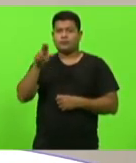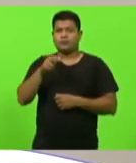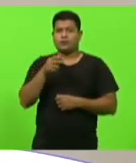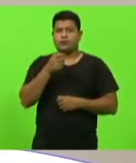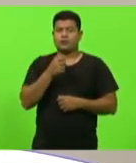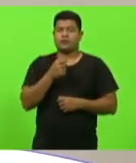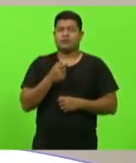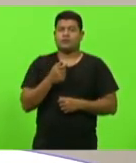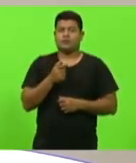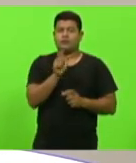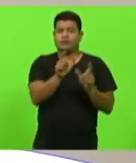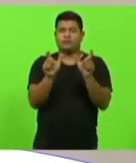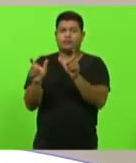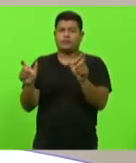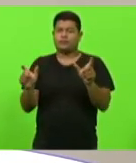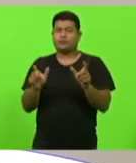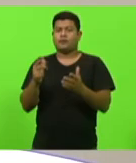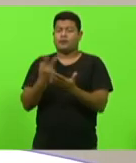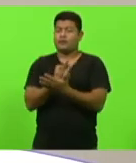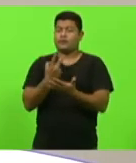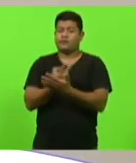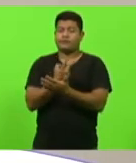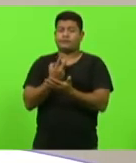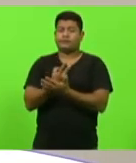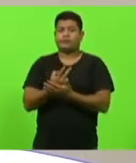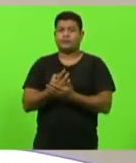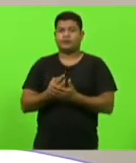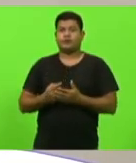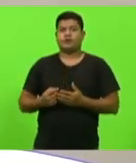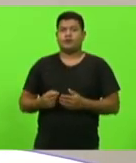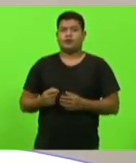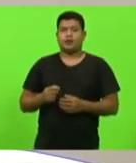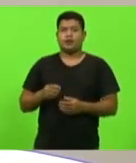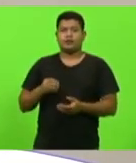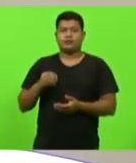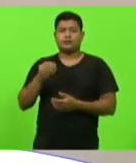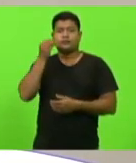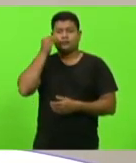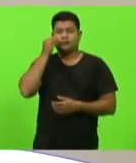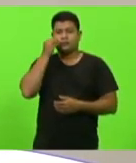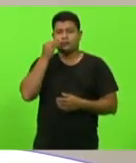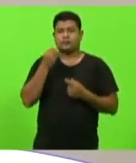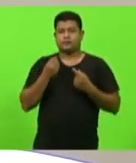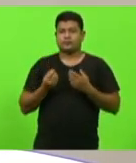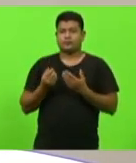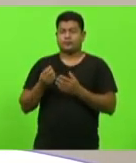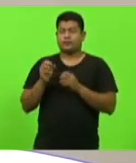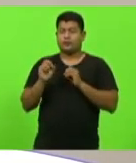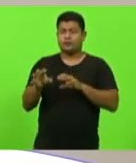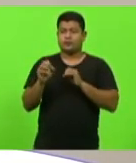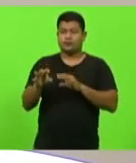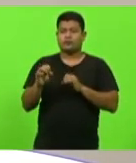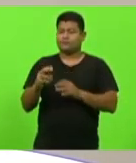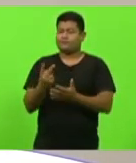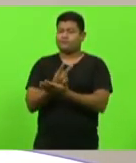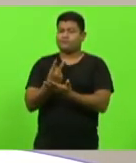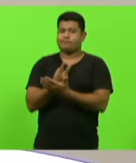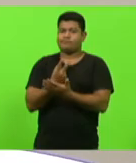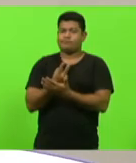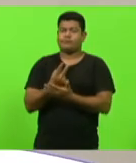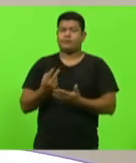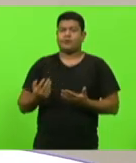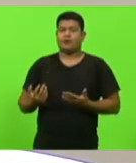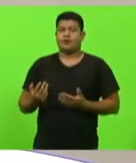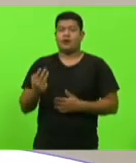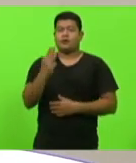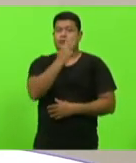inadequado e doutrinação ideológica durante a aula de História, que ministrava aos alunos do ensino médio. Em discussão, não havendo que